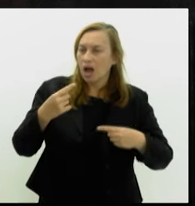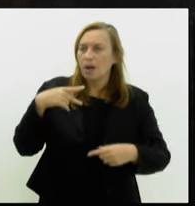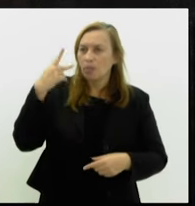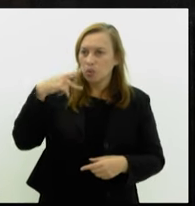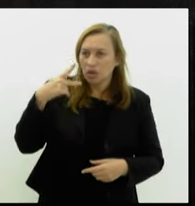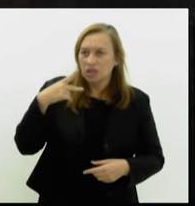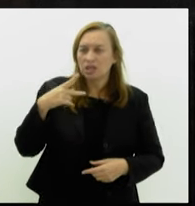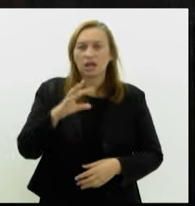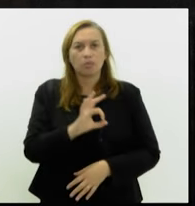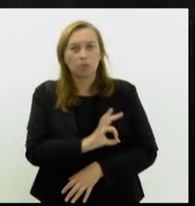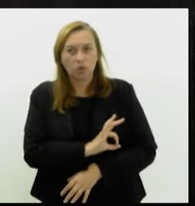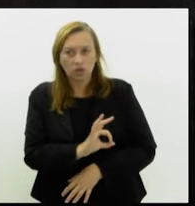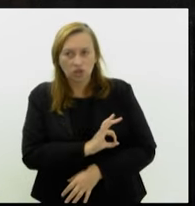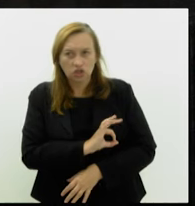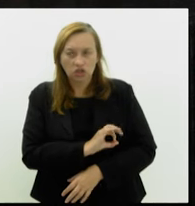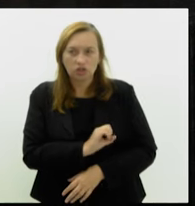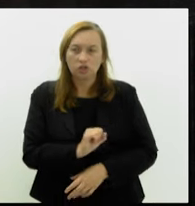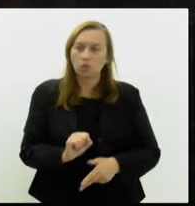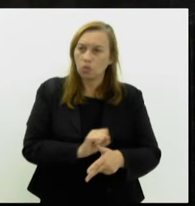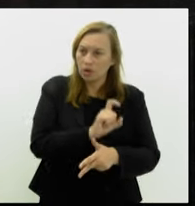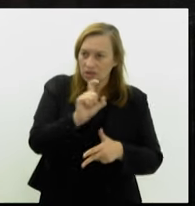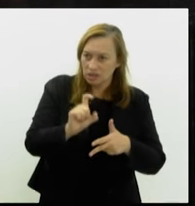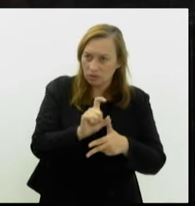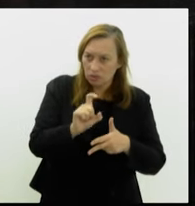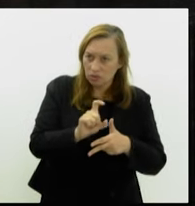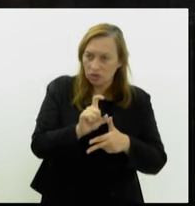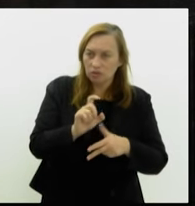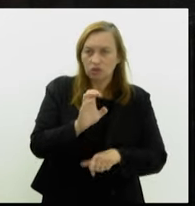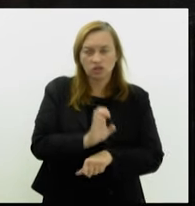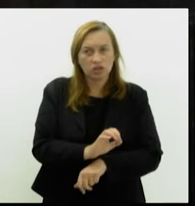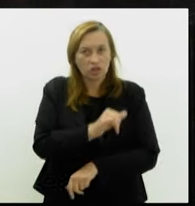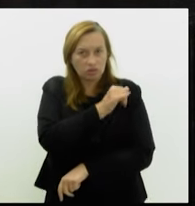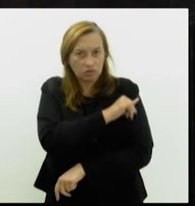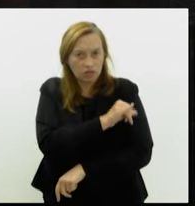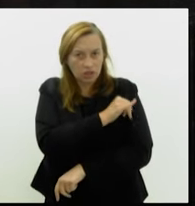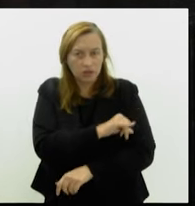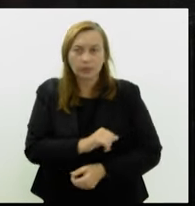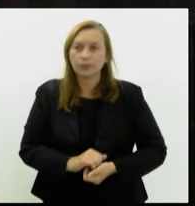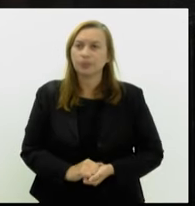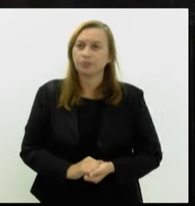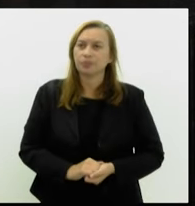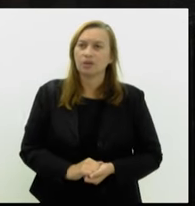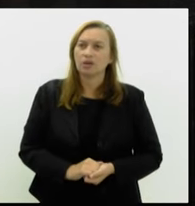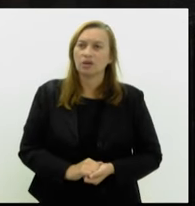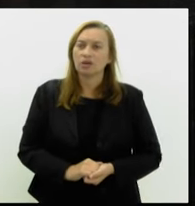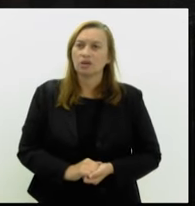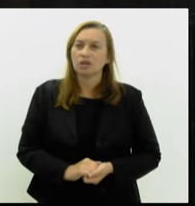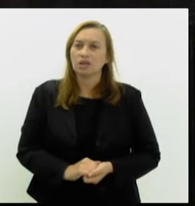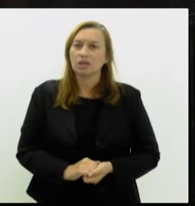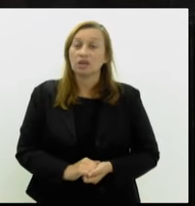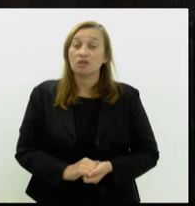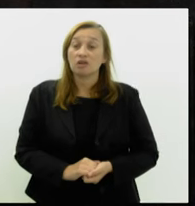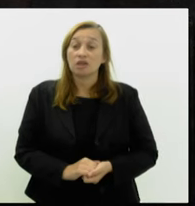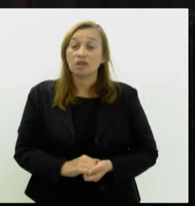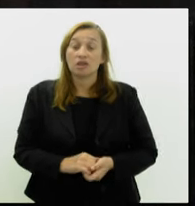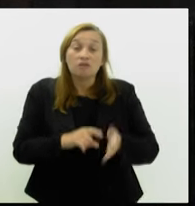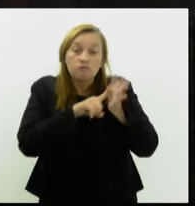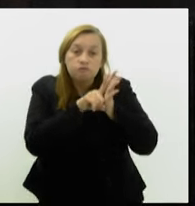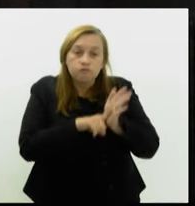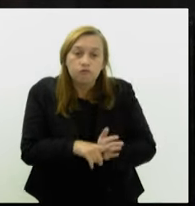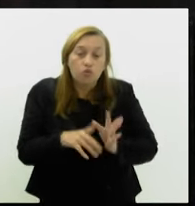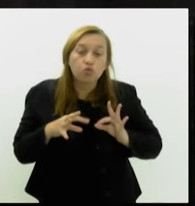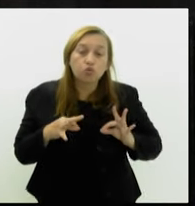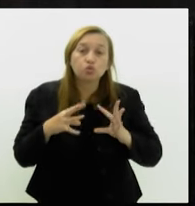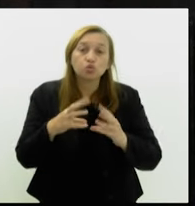polícia, o executivo do nosso Estado do Rio de Janeiro a limpo, para que a